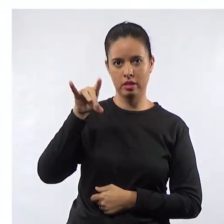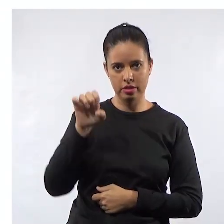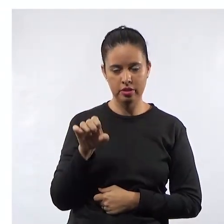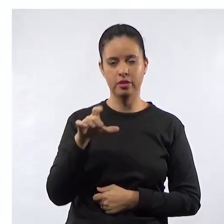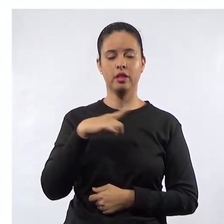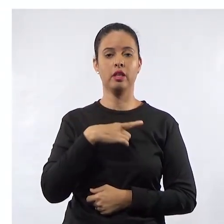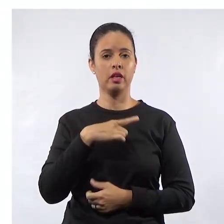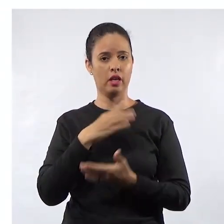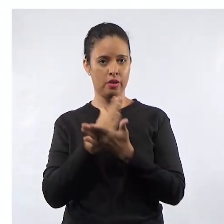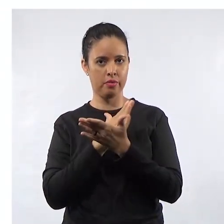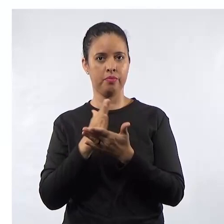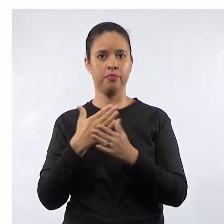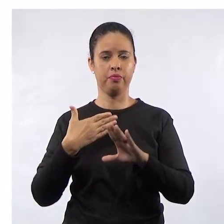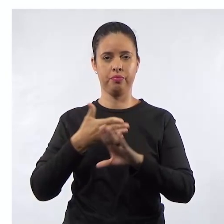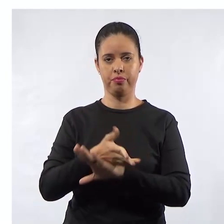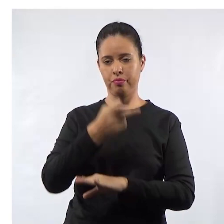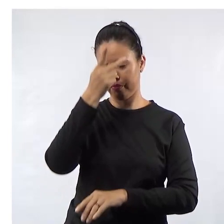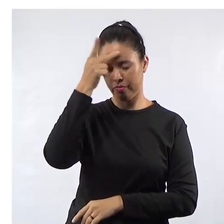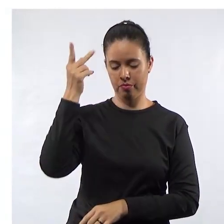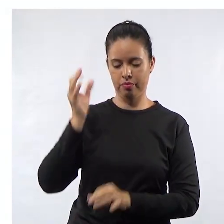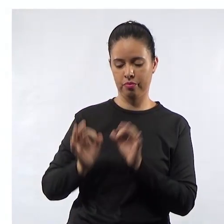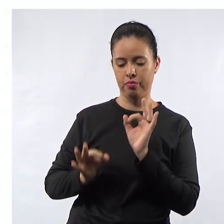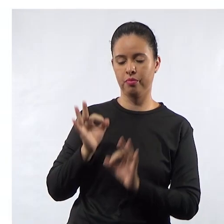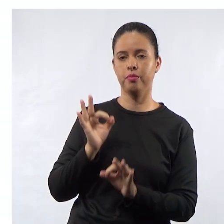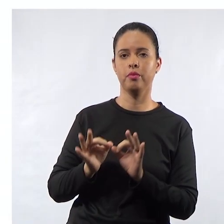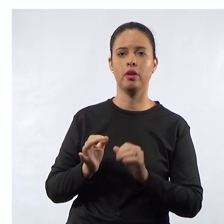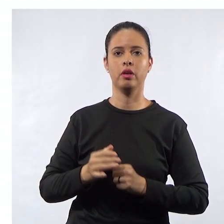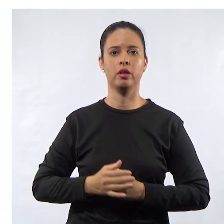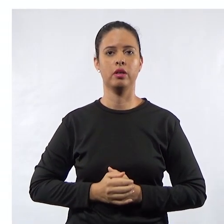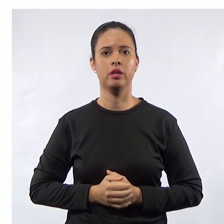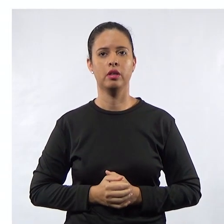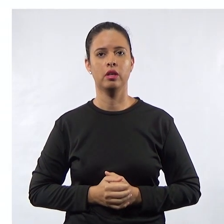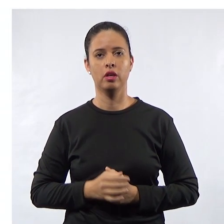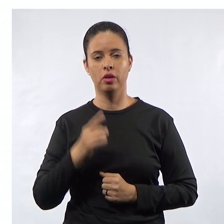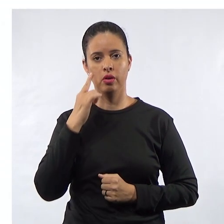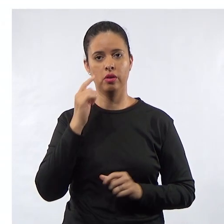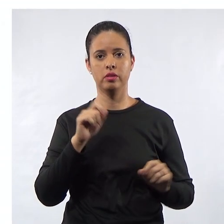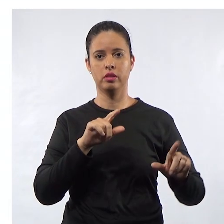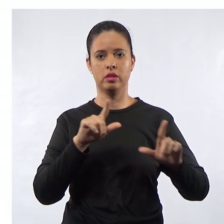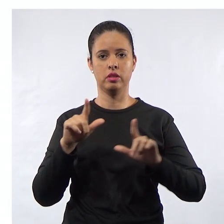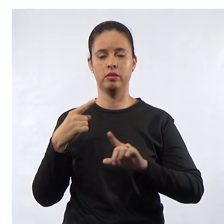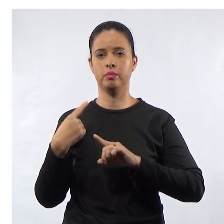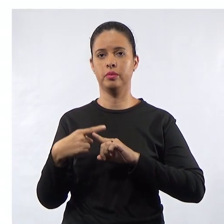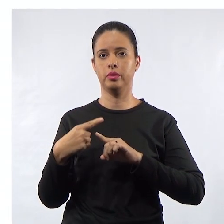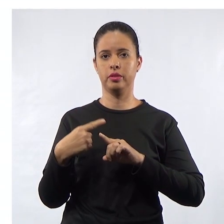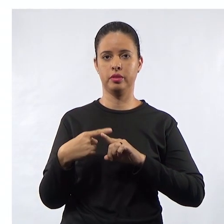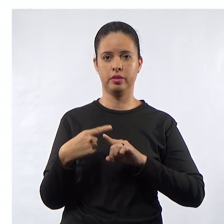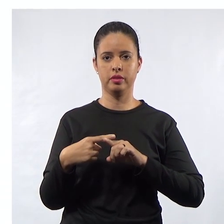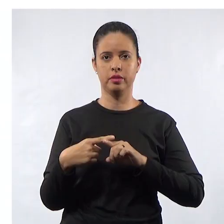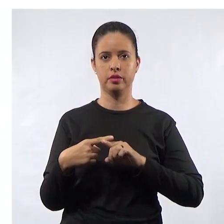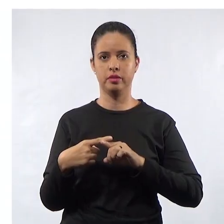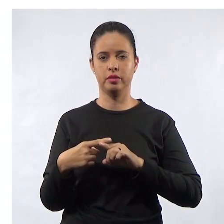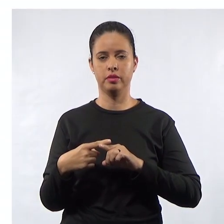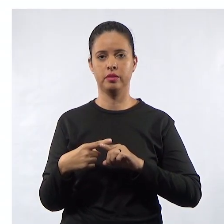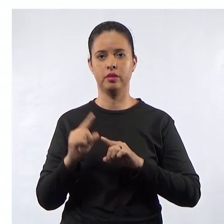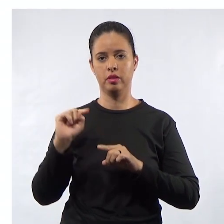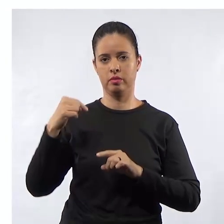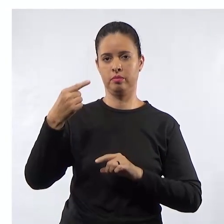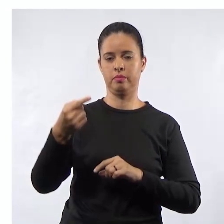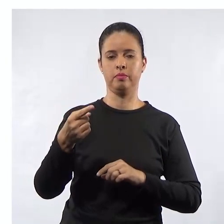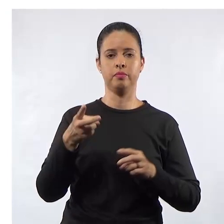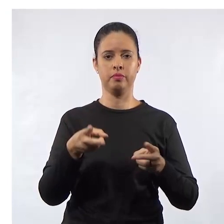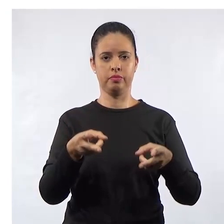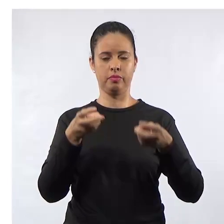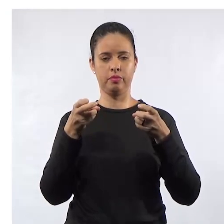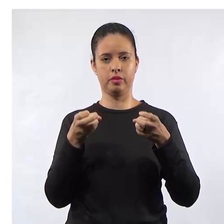sobre uma exceção onde entra a pessoa jurídica, tá? Eu vou passar essa tela aqui porque